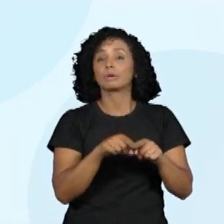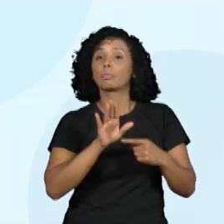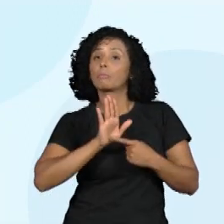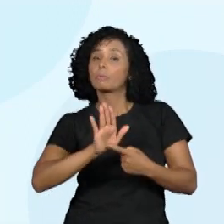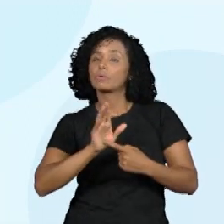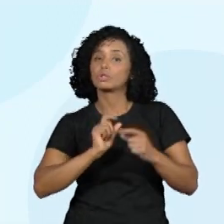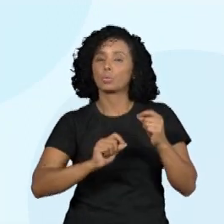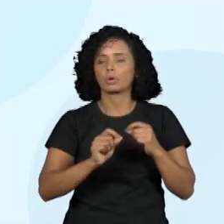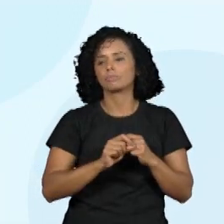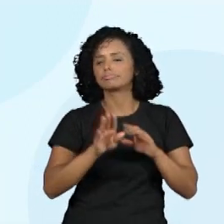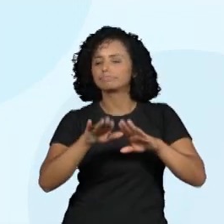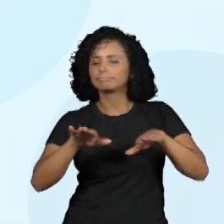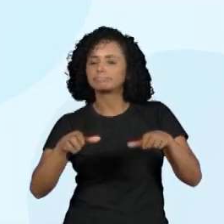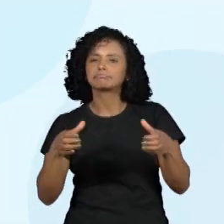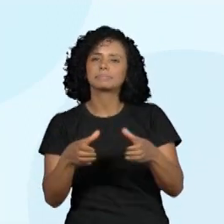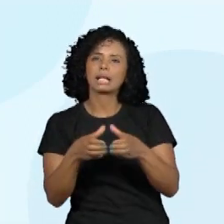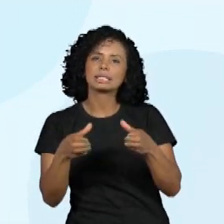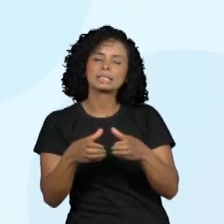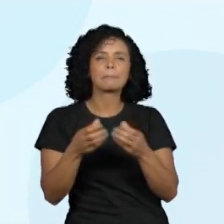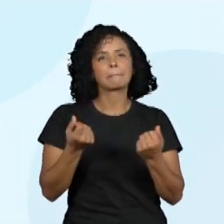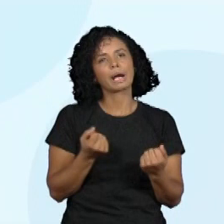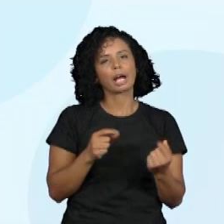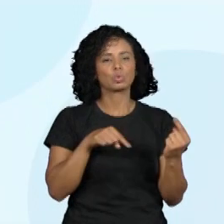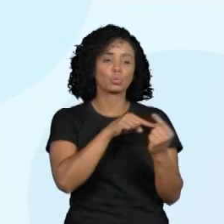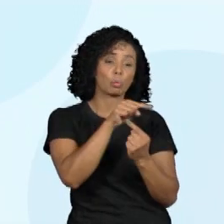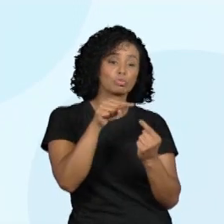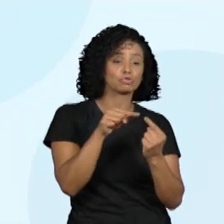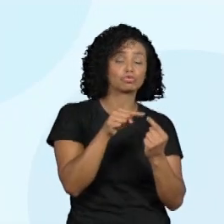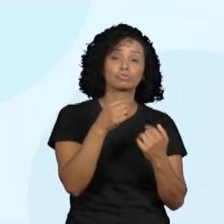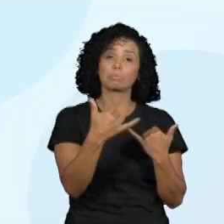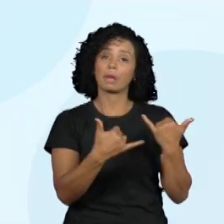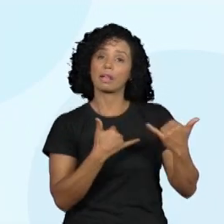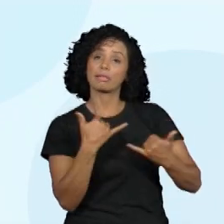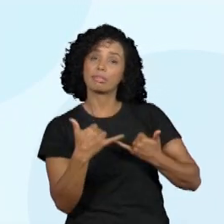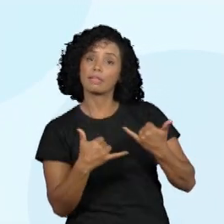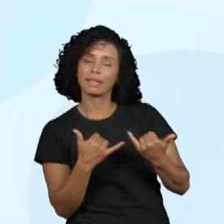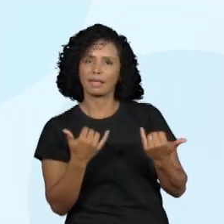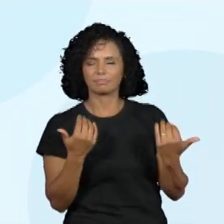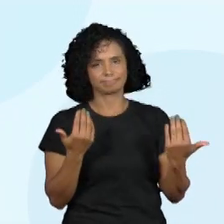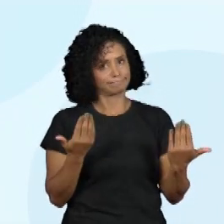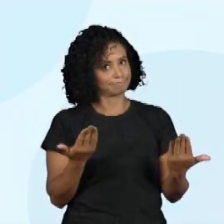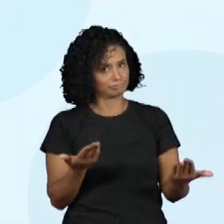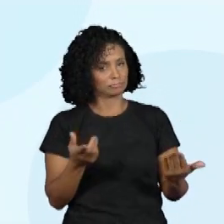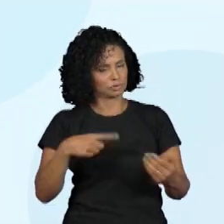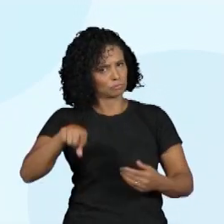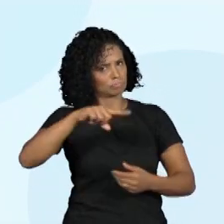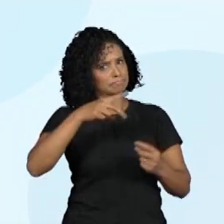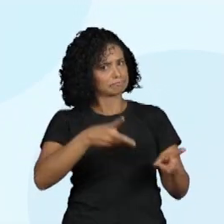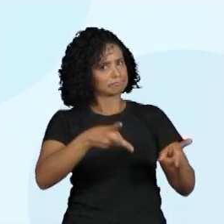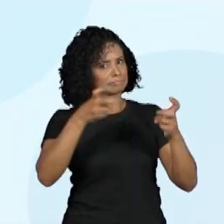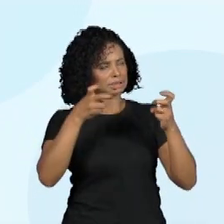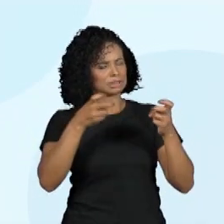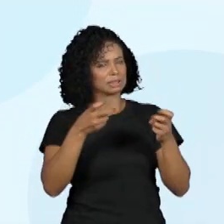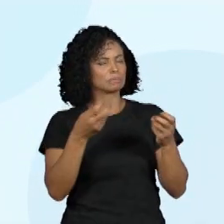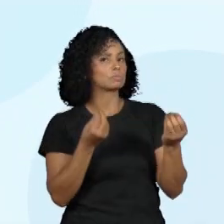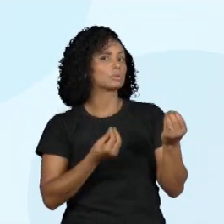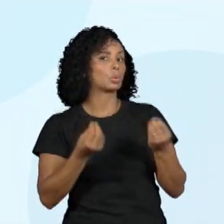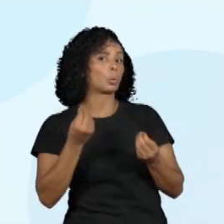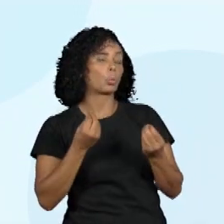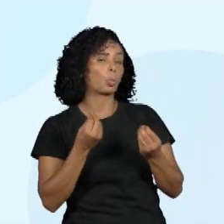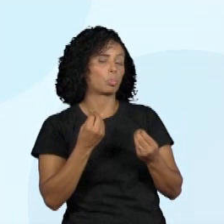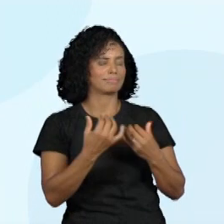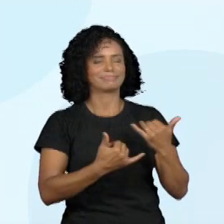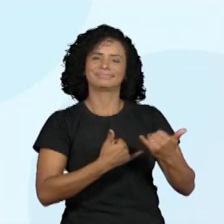objetivo, como brincar. Se é como brincar, então, a gente já identificou nessa pergunta a finalidade, que é